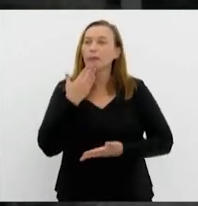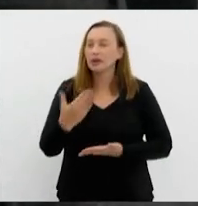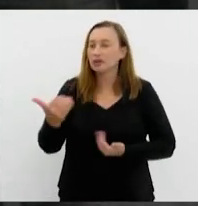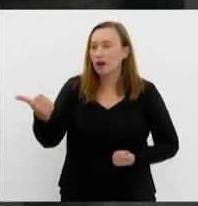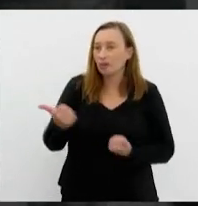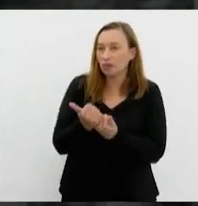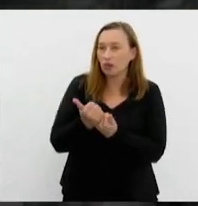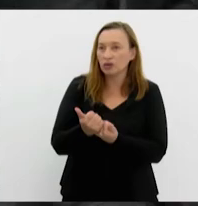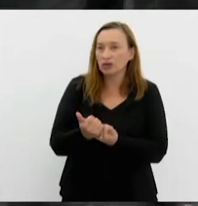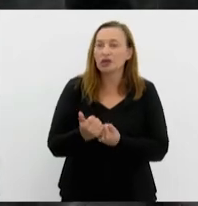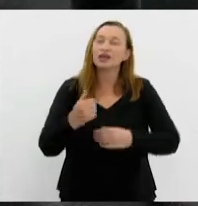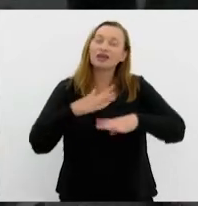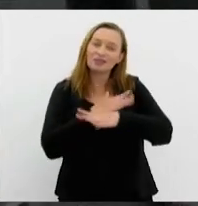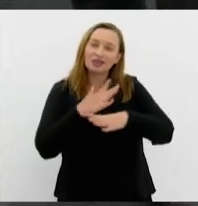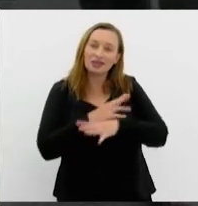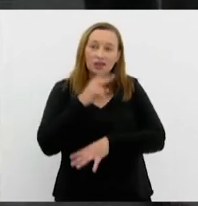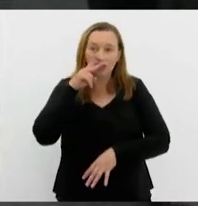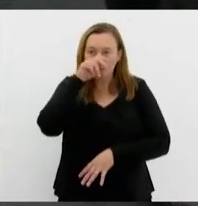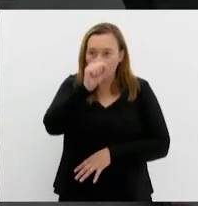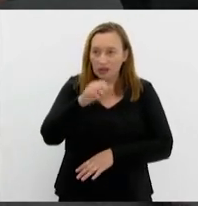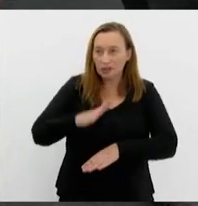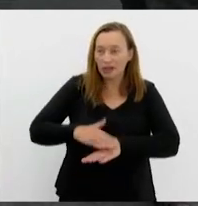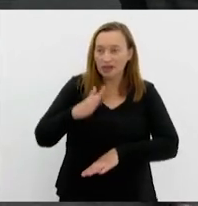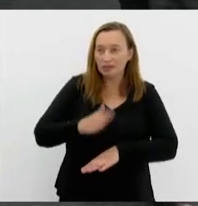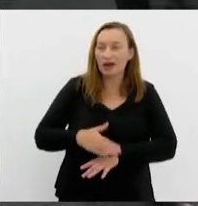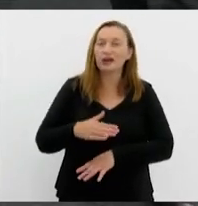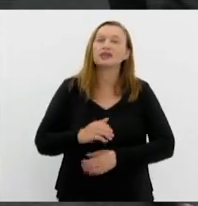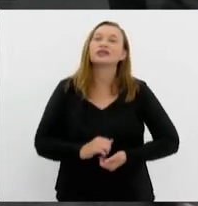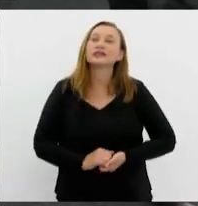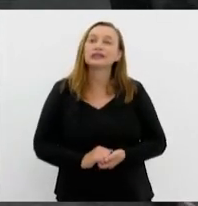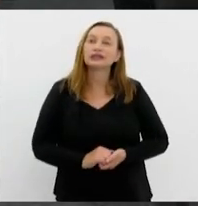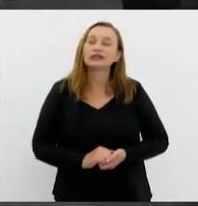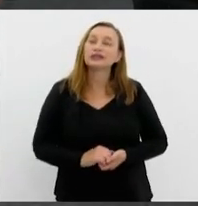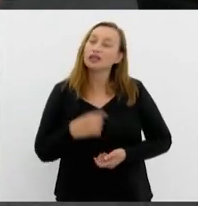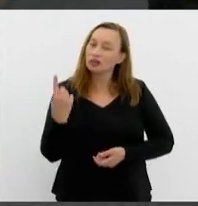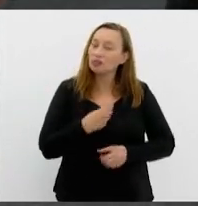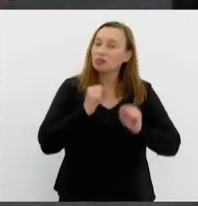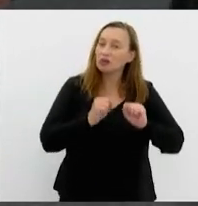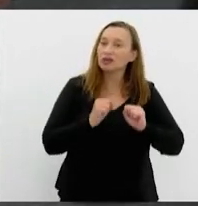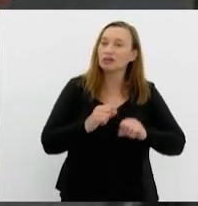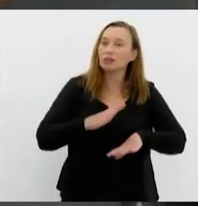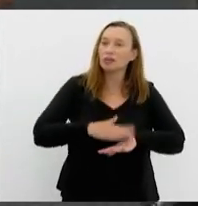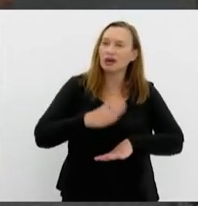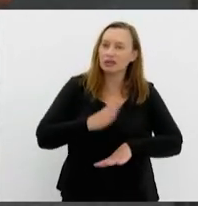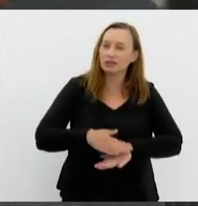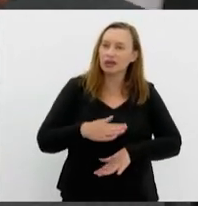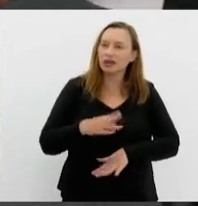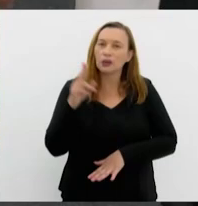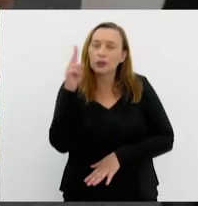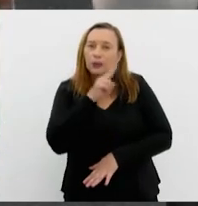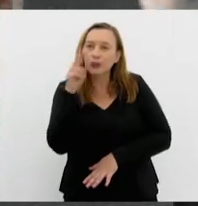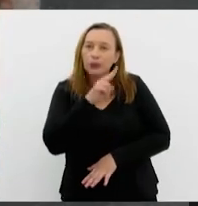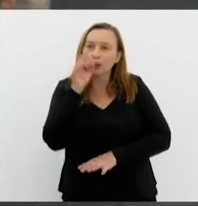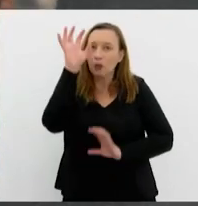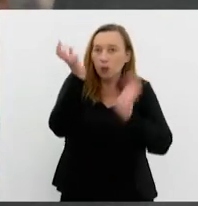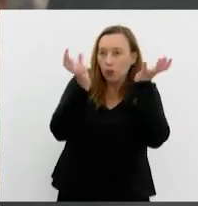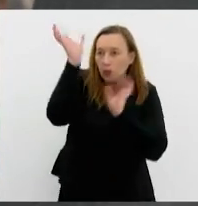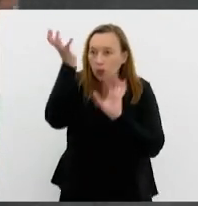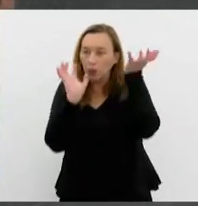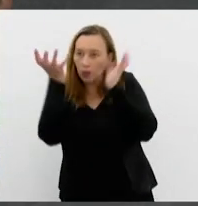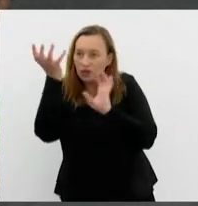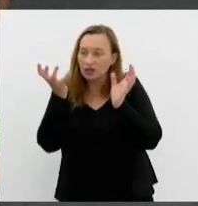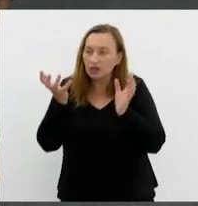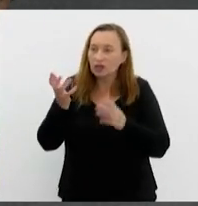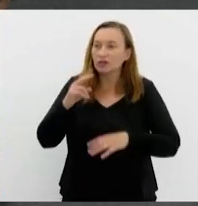que a minha cidade possa fortalecer ainda mais essa sua vocação e que a gente possa, cada vez mais, enfrentar a emergência climática, fortalecendo